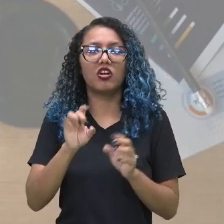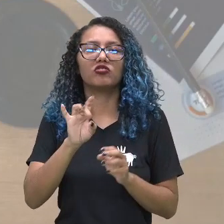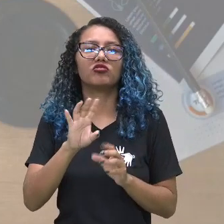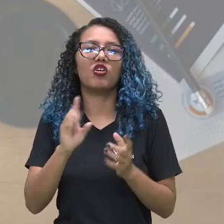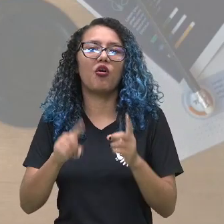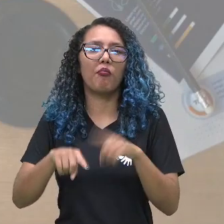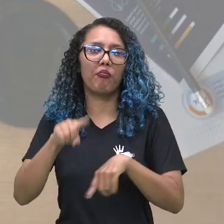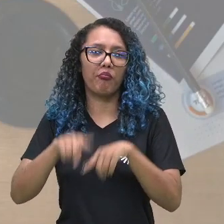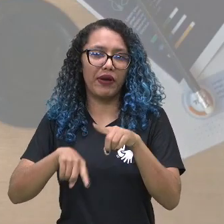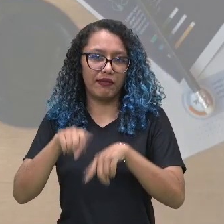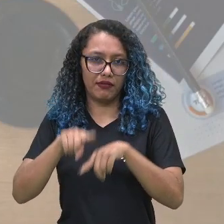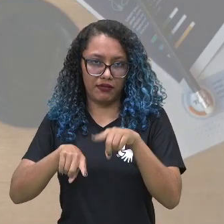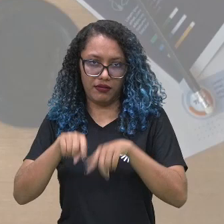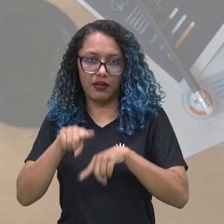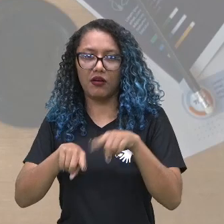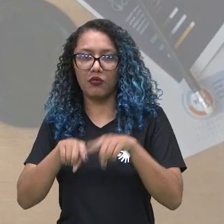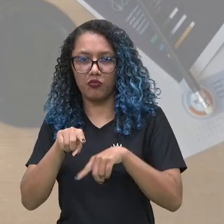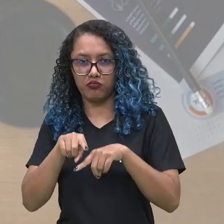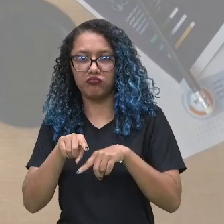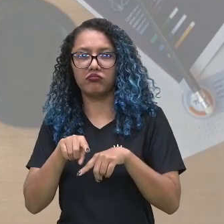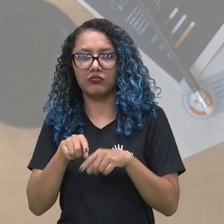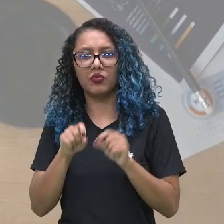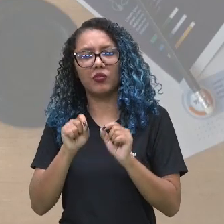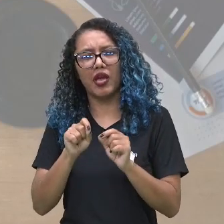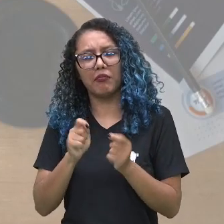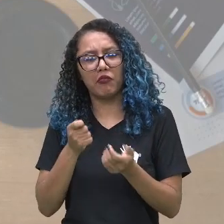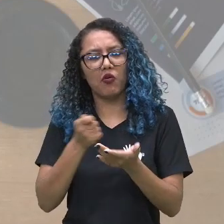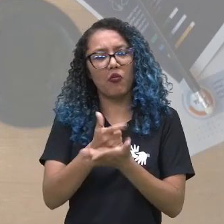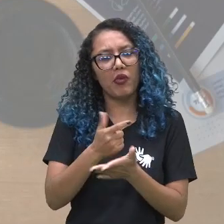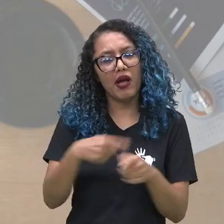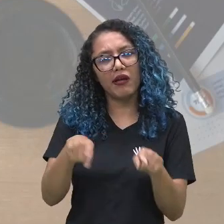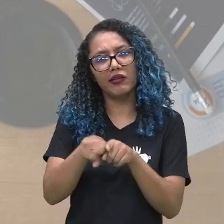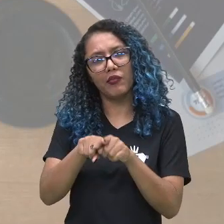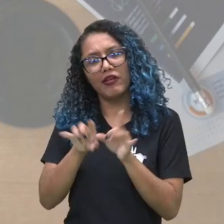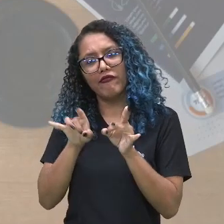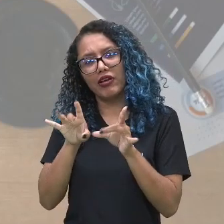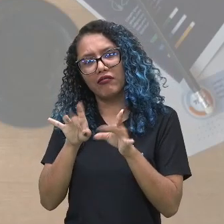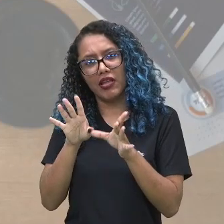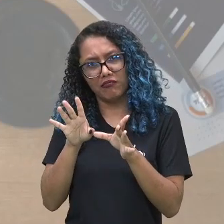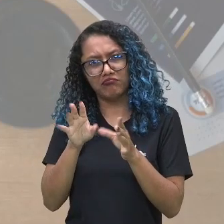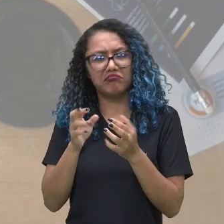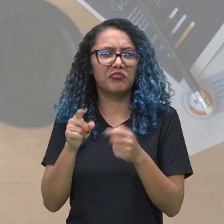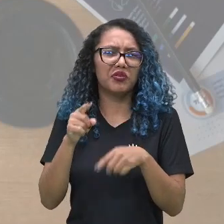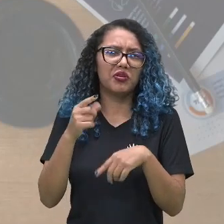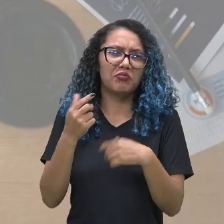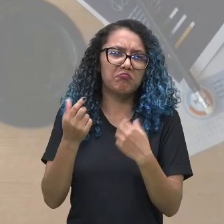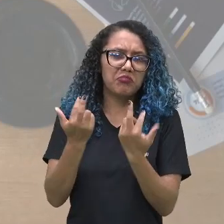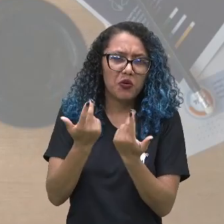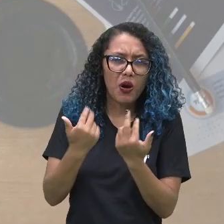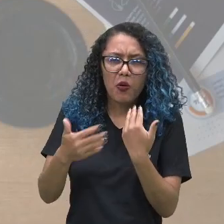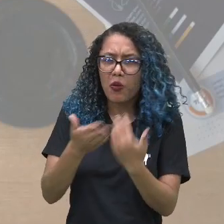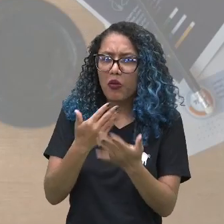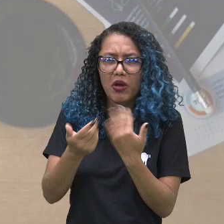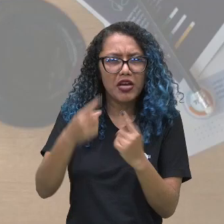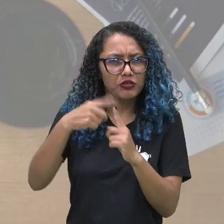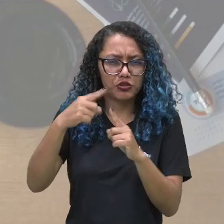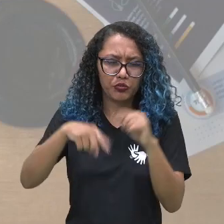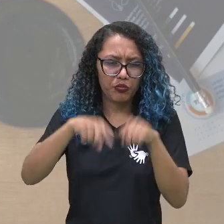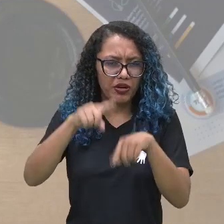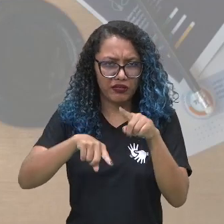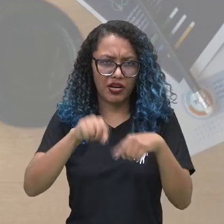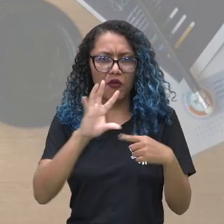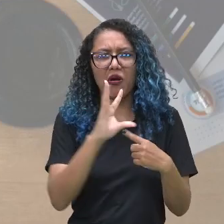se pode comprar e vender como qualquer outro. Temos, então, a